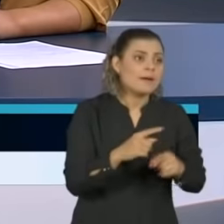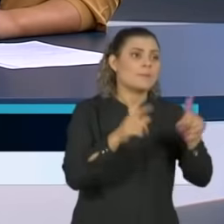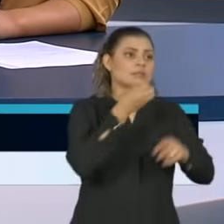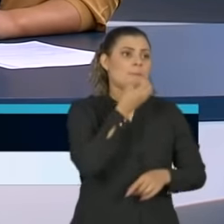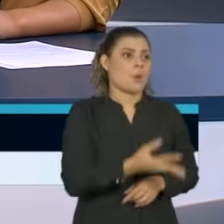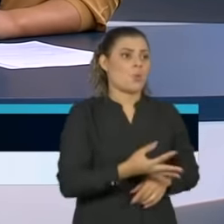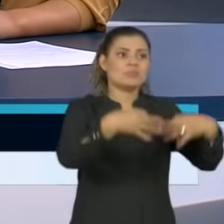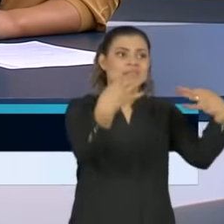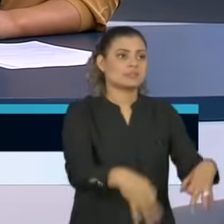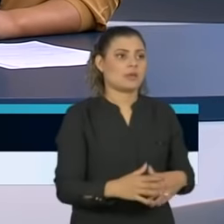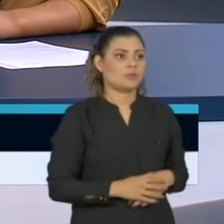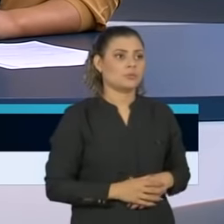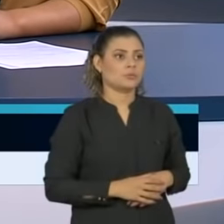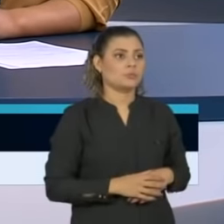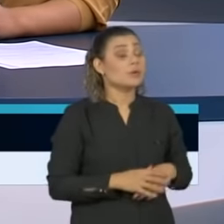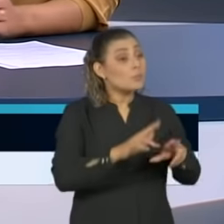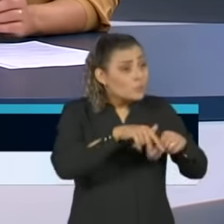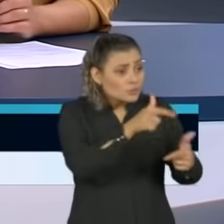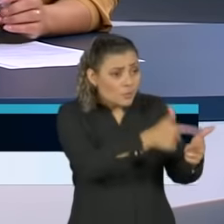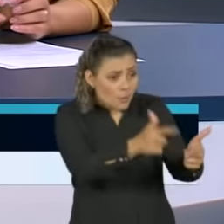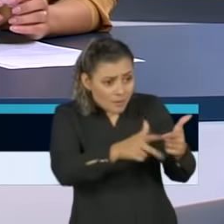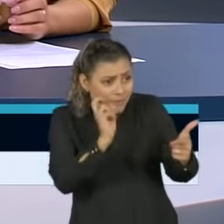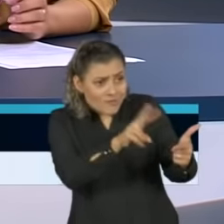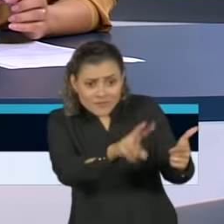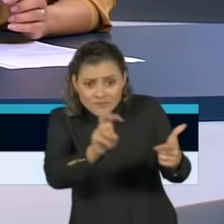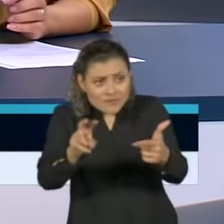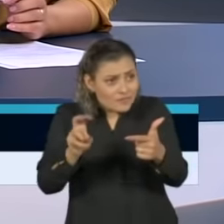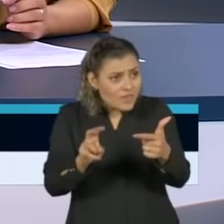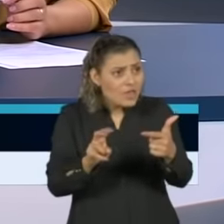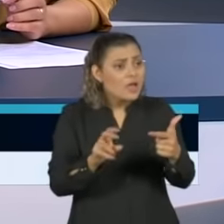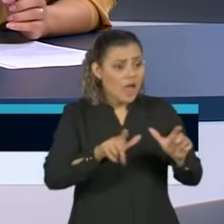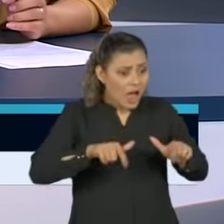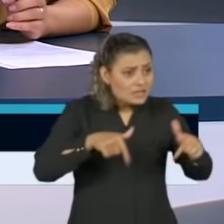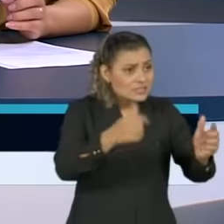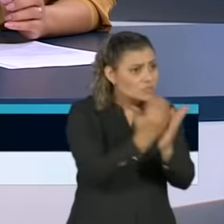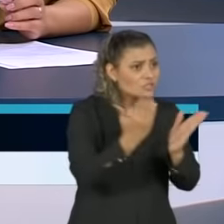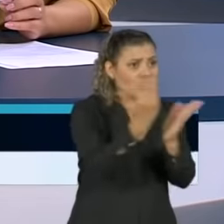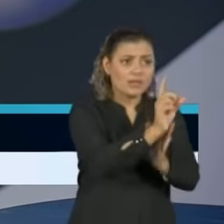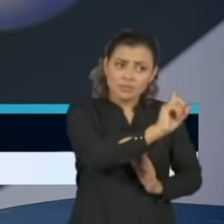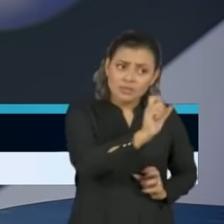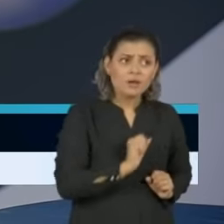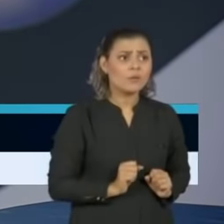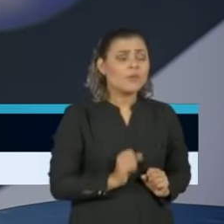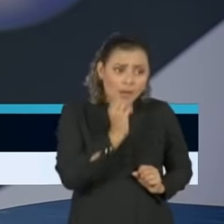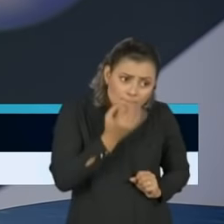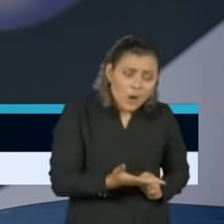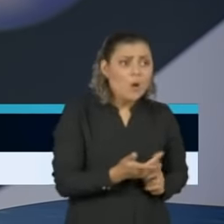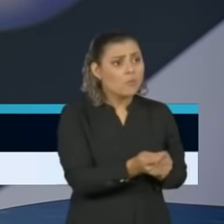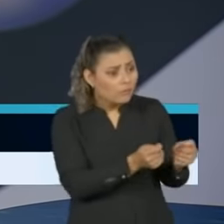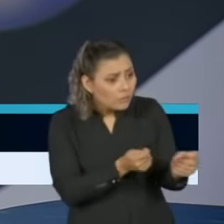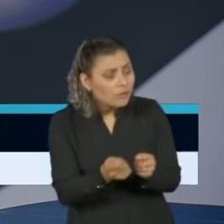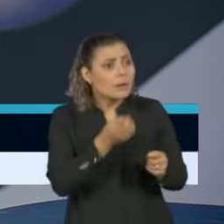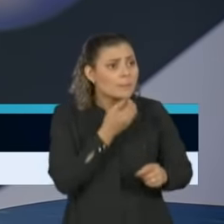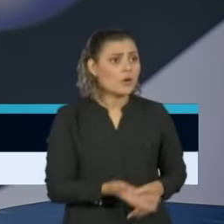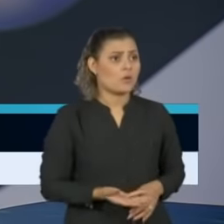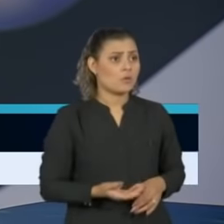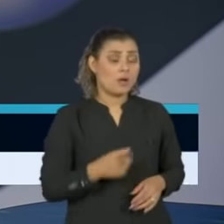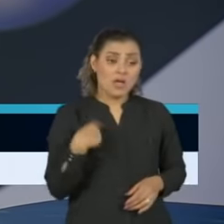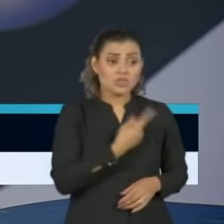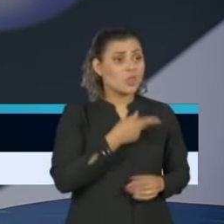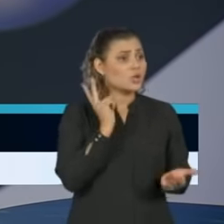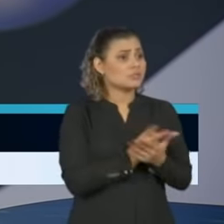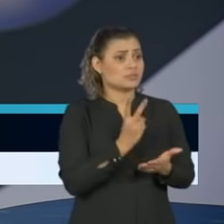Porque eu acho que o problema, todos esses problemas exponenciais, que já geram uma demanda muito acirrada de intensificação de ações, geralmente a nossa